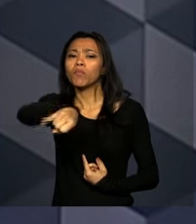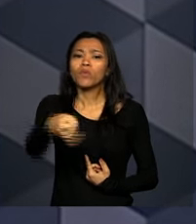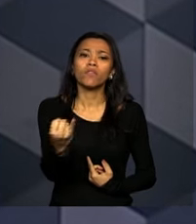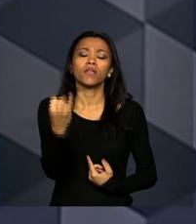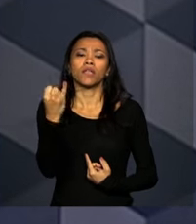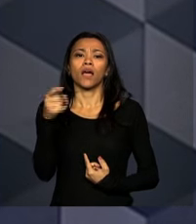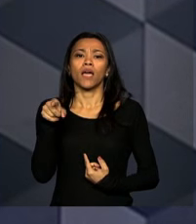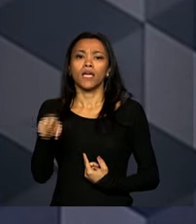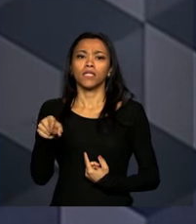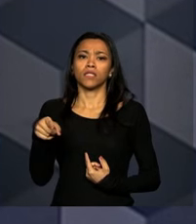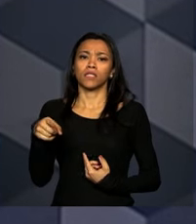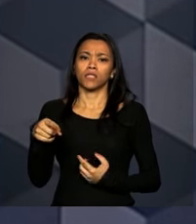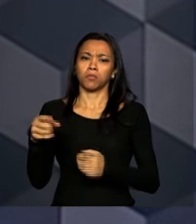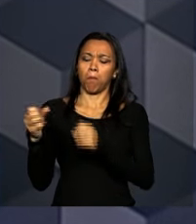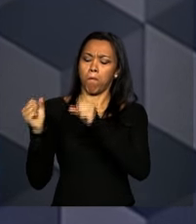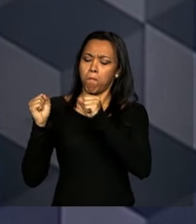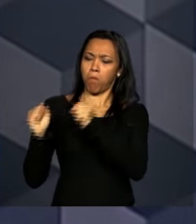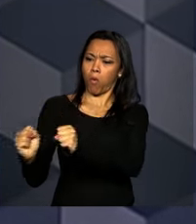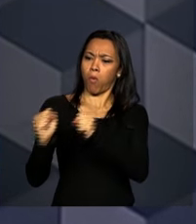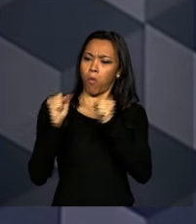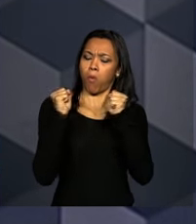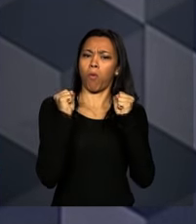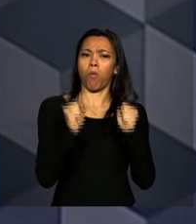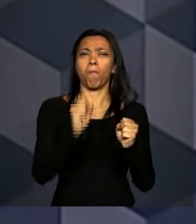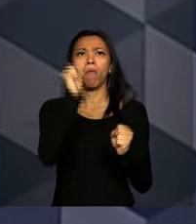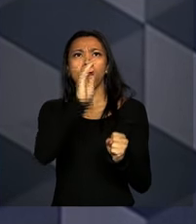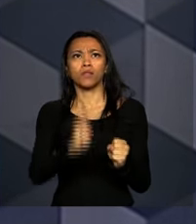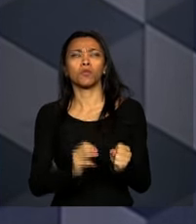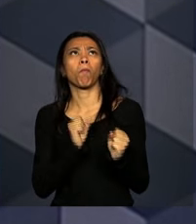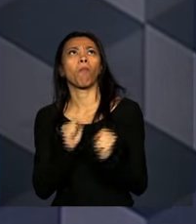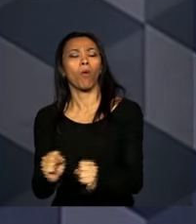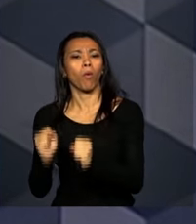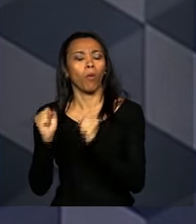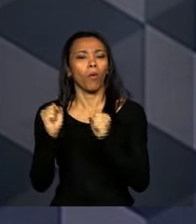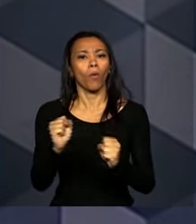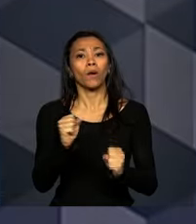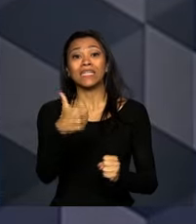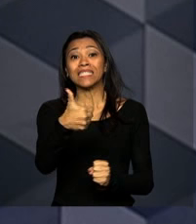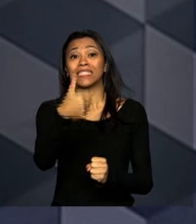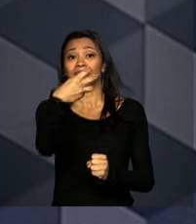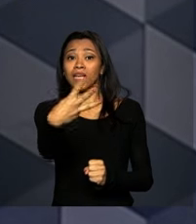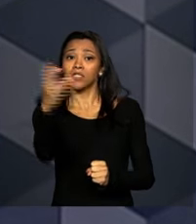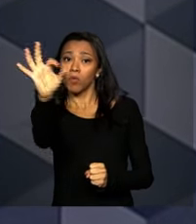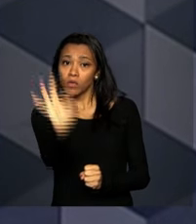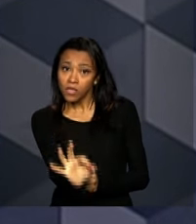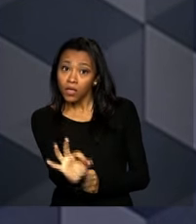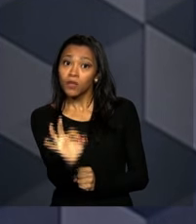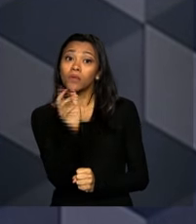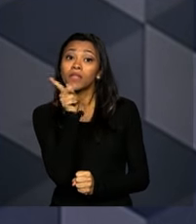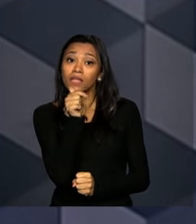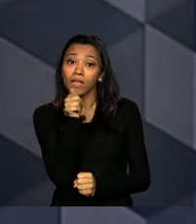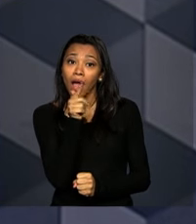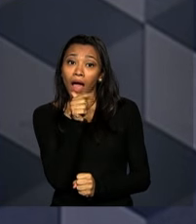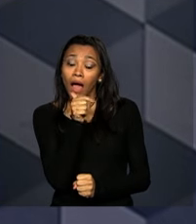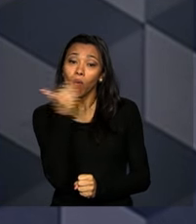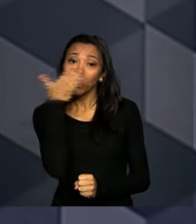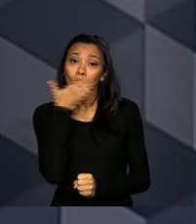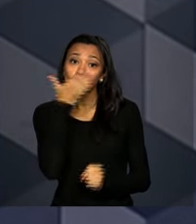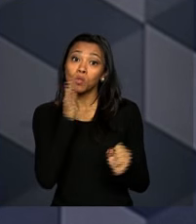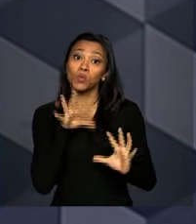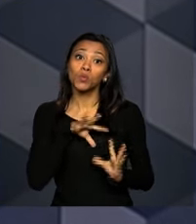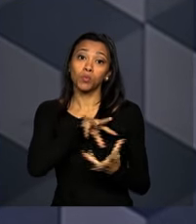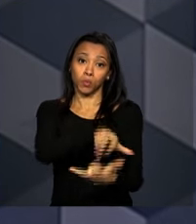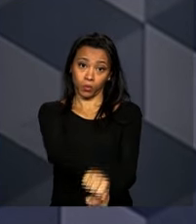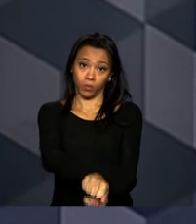aproveitarmos esse potencial imenso que tem o Brasil, com cerca de 13% da água doce do mundo, que nos